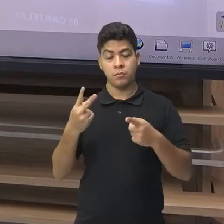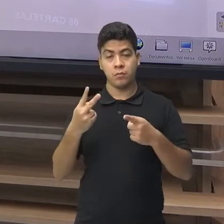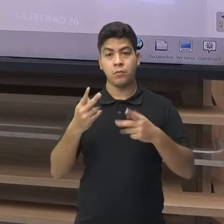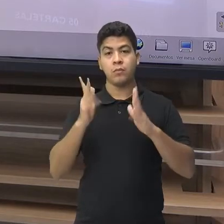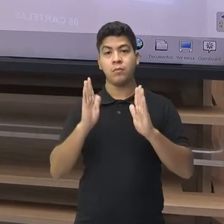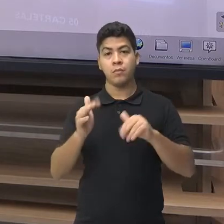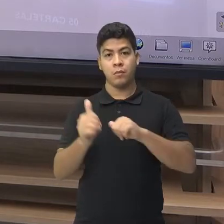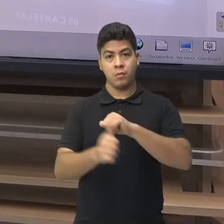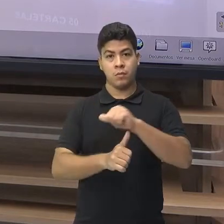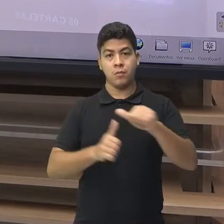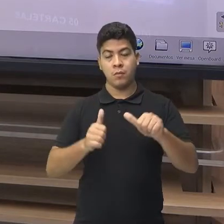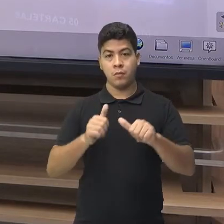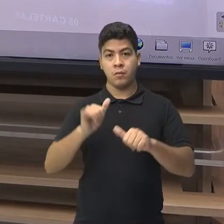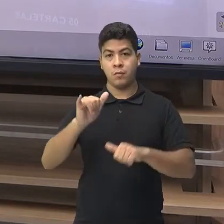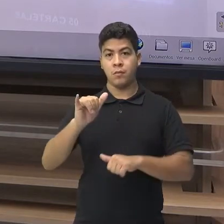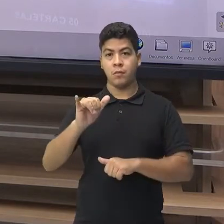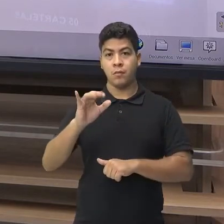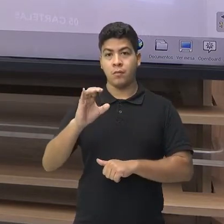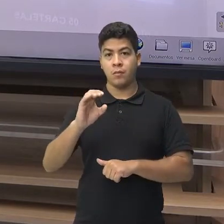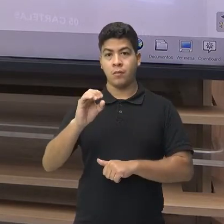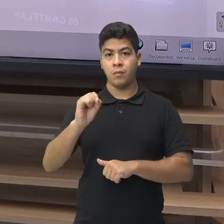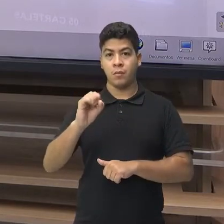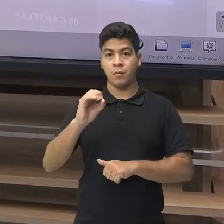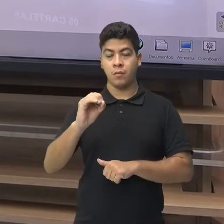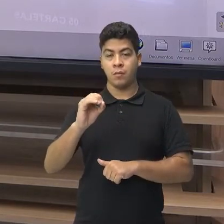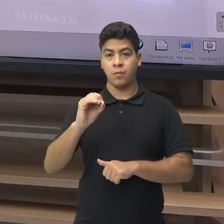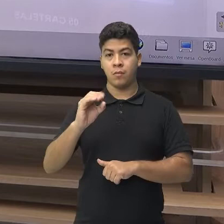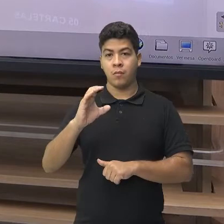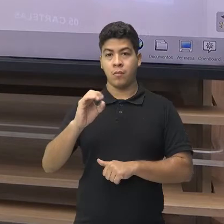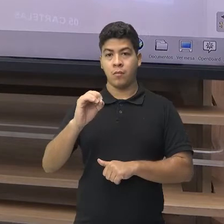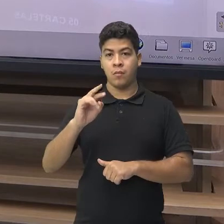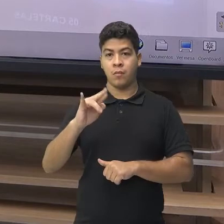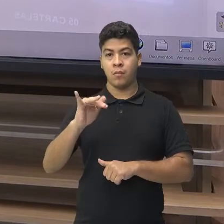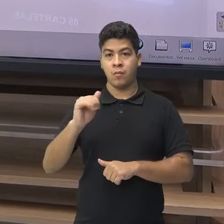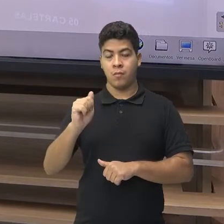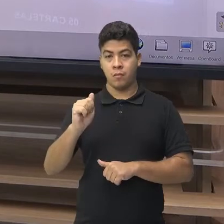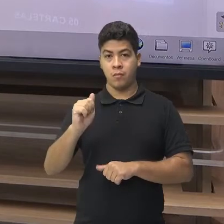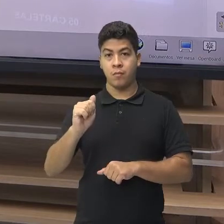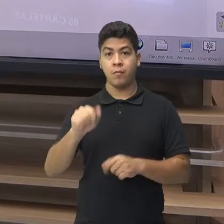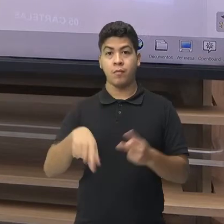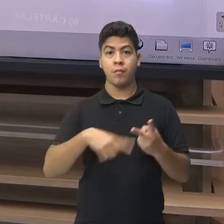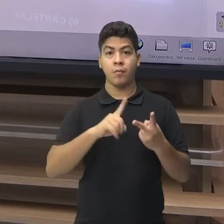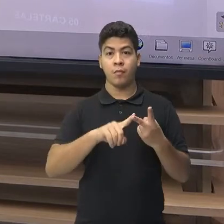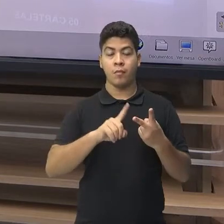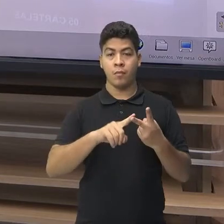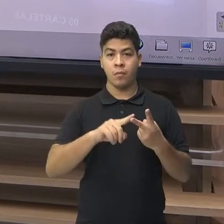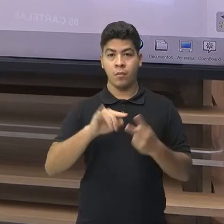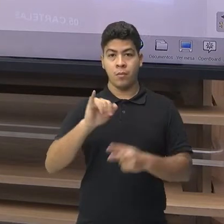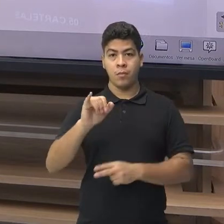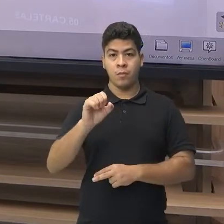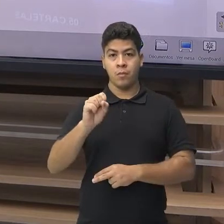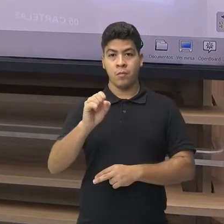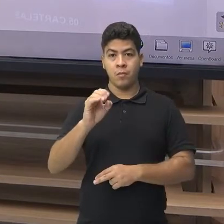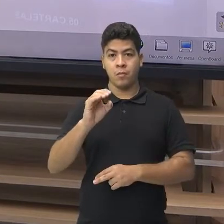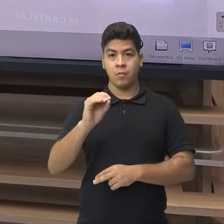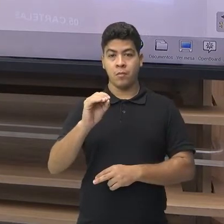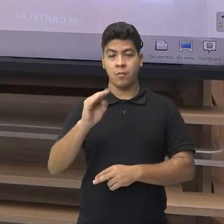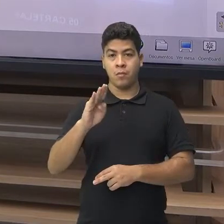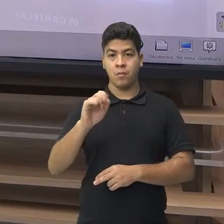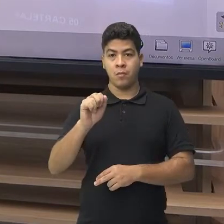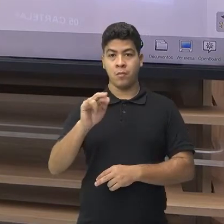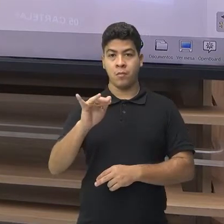transformações, a isocórica, isométrica ou isovolumétrica, e a isobárica. E agora vamos para a terceira